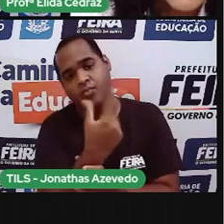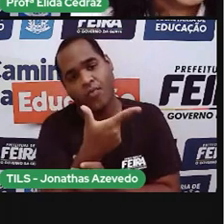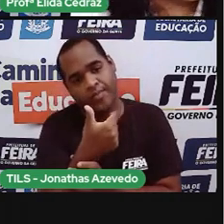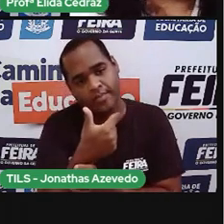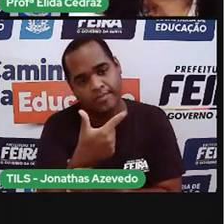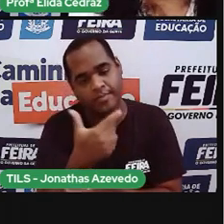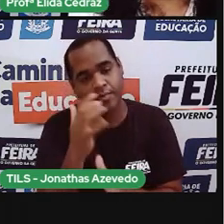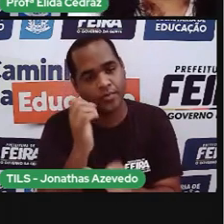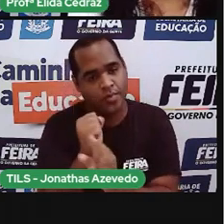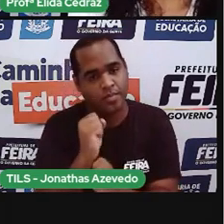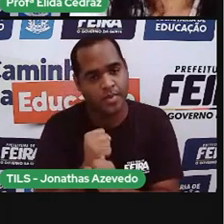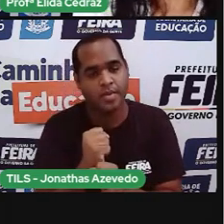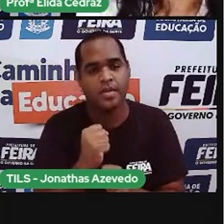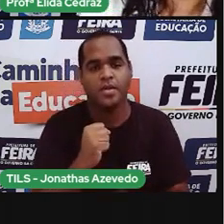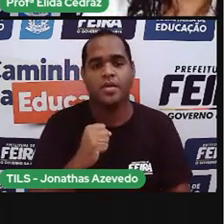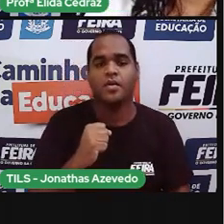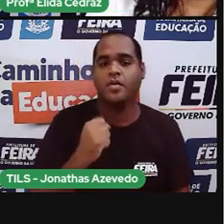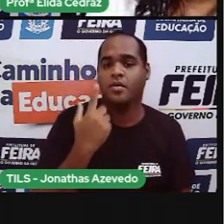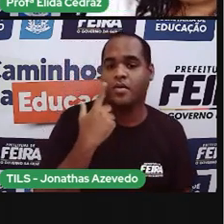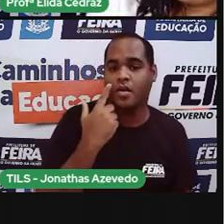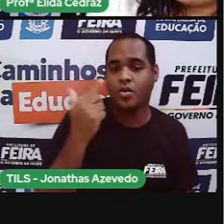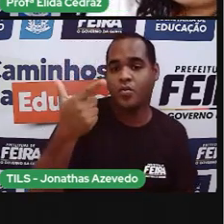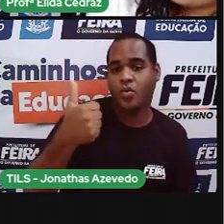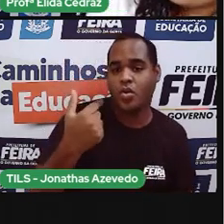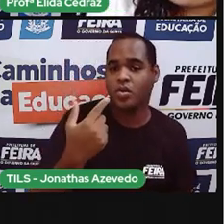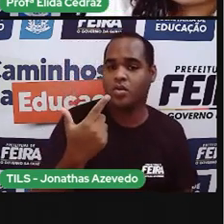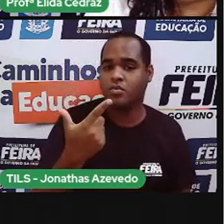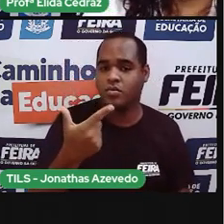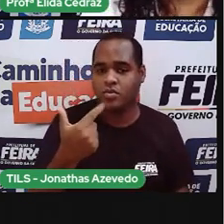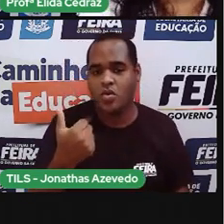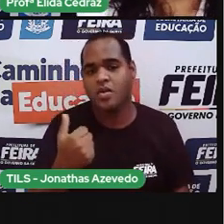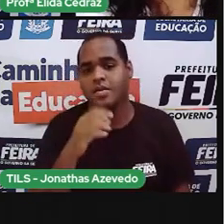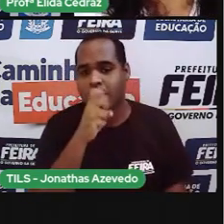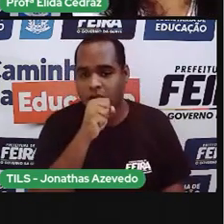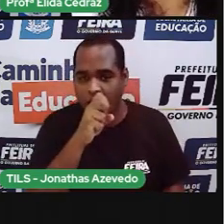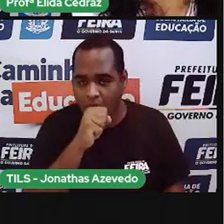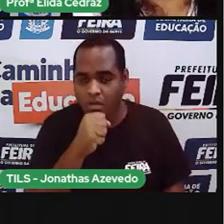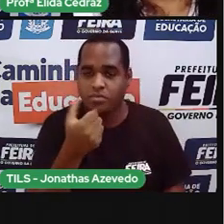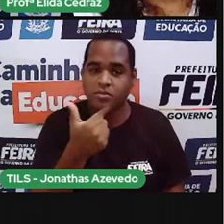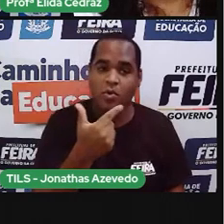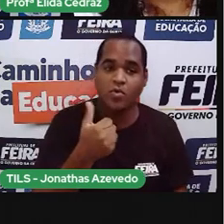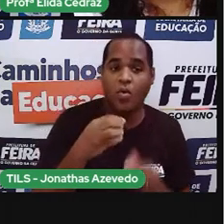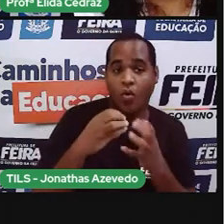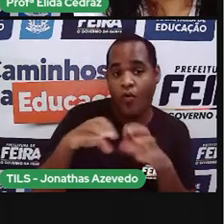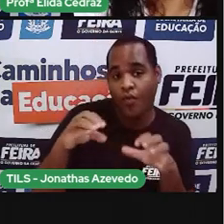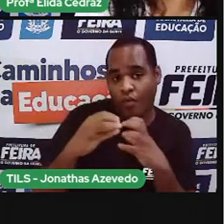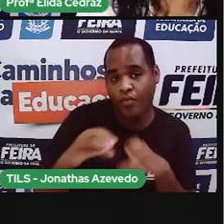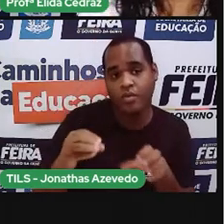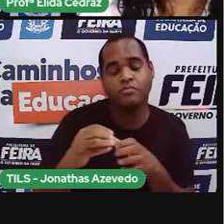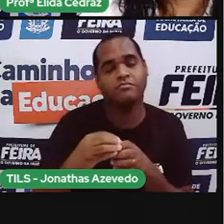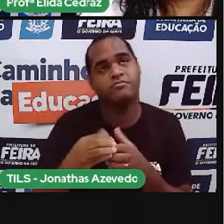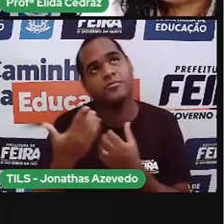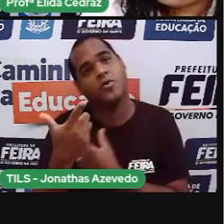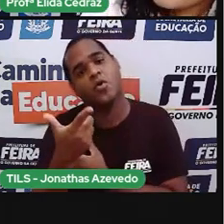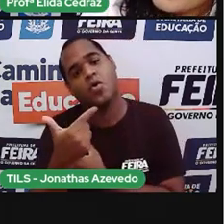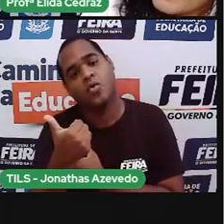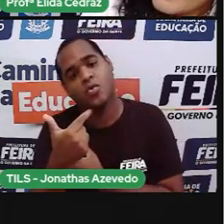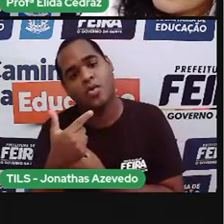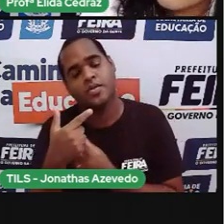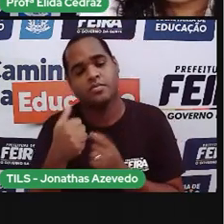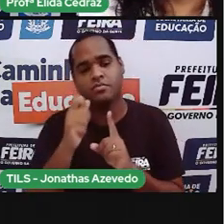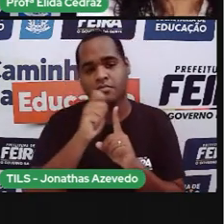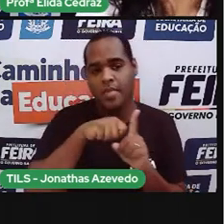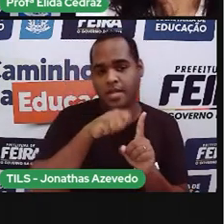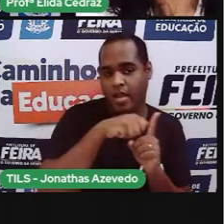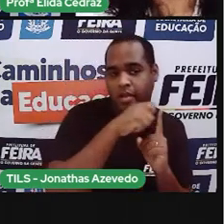unidades. E aí você compra uma dúzia de laranja, uma dúzia de ovos, a dúzia de